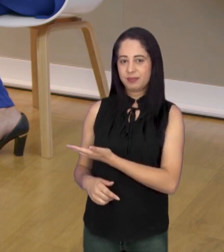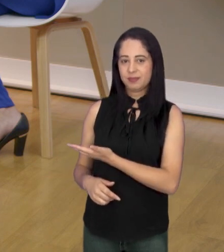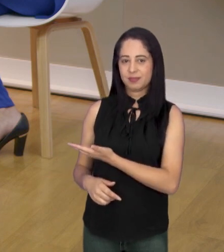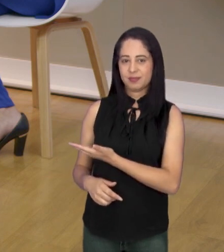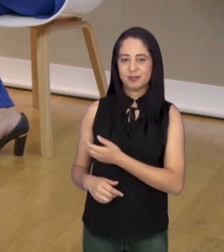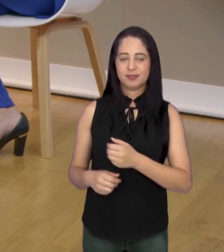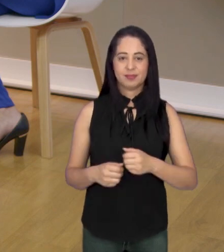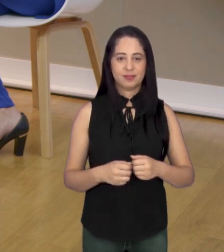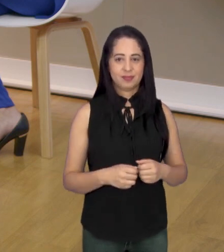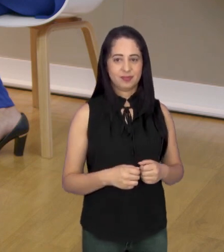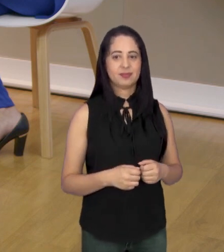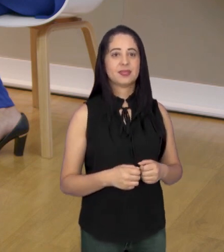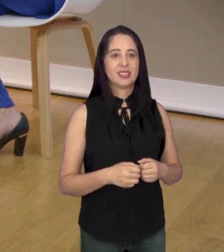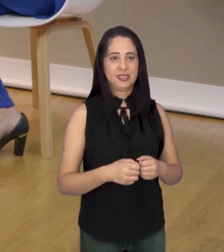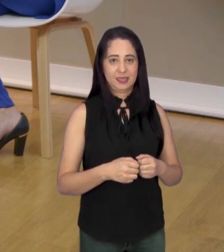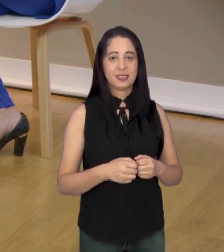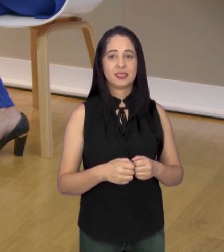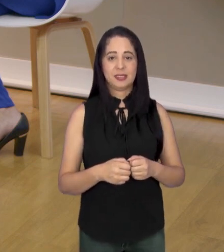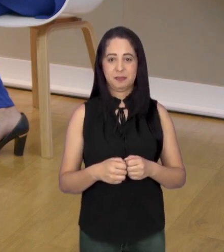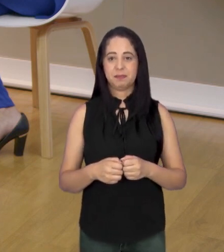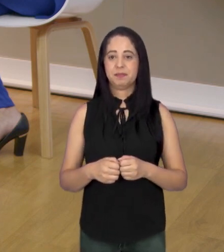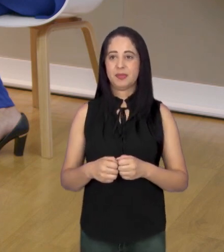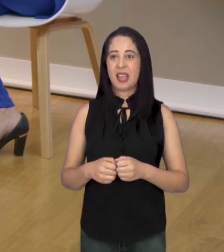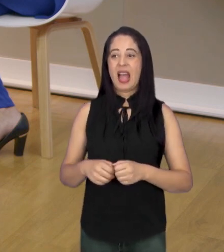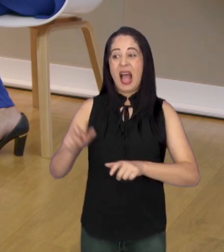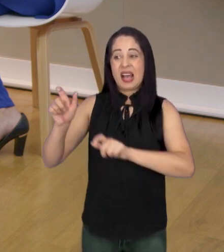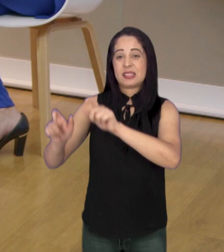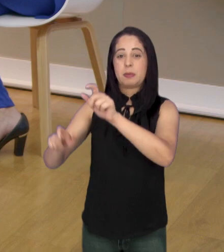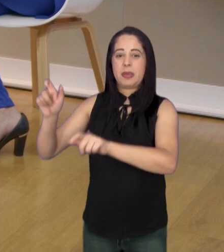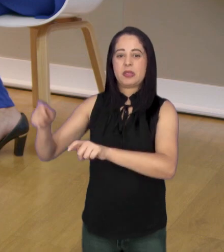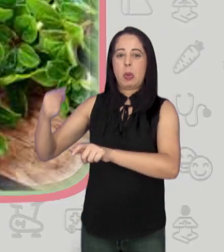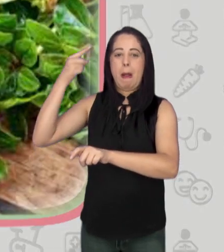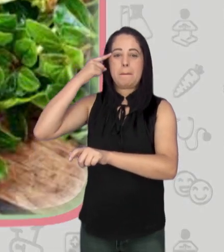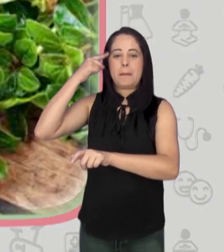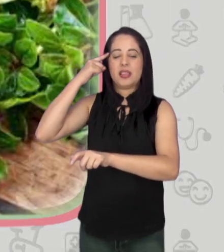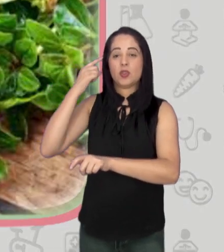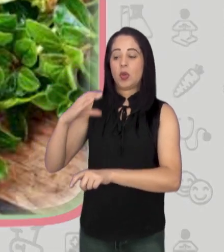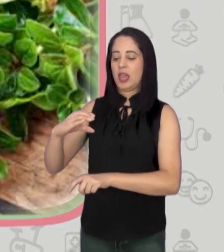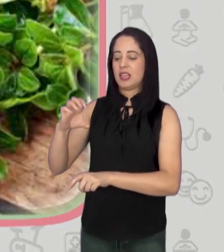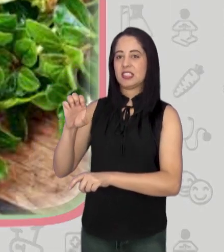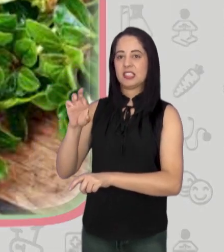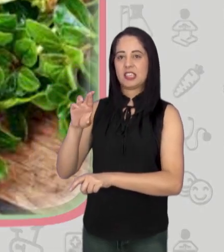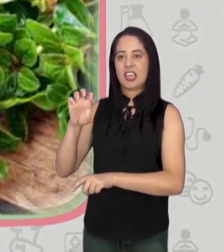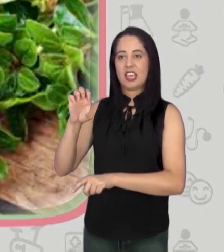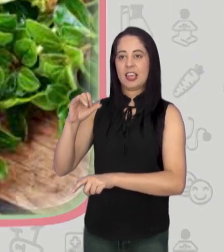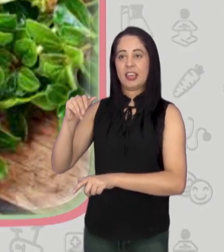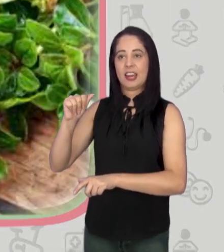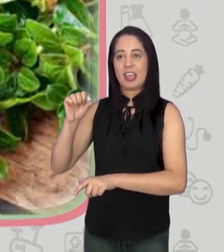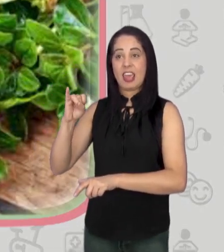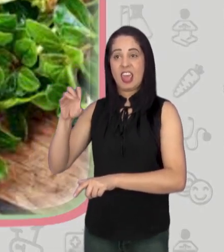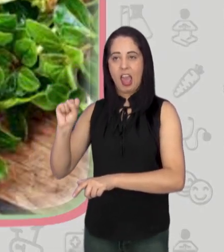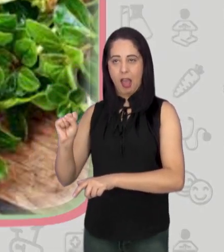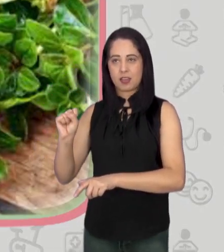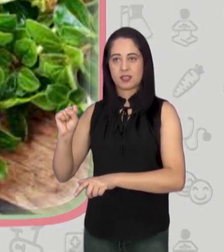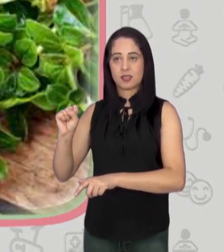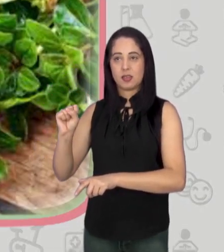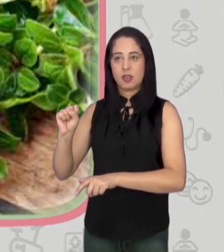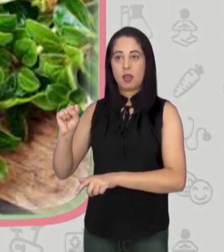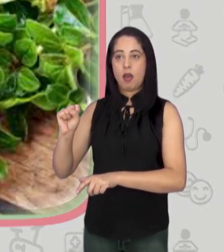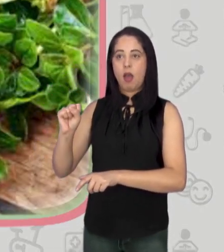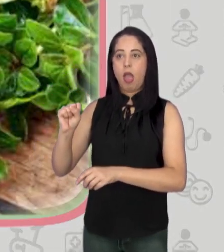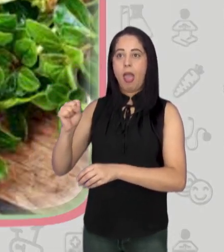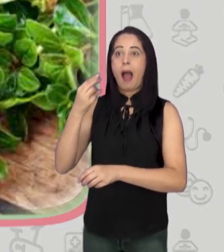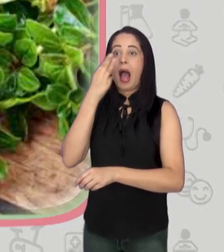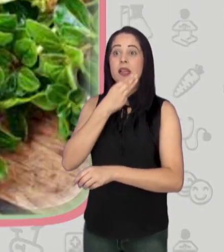granolas adoçadas. São alimentos que confundem a população. Eles acham que estão comendo alimentos saudáveis, mas no fundo eles têm muita composição